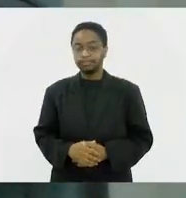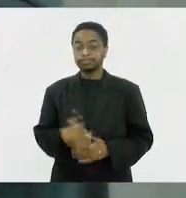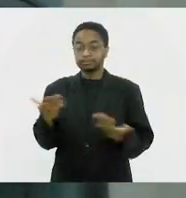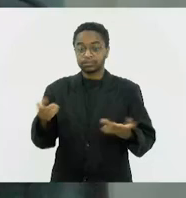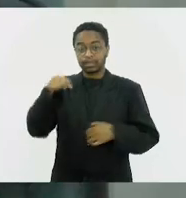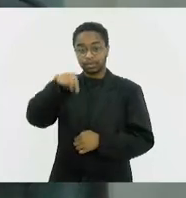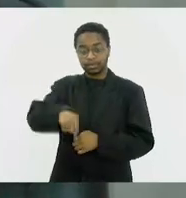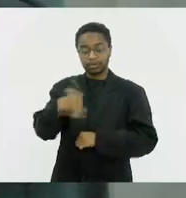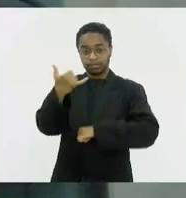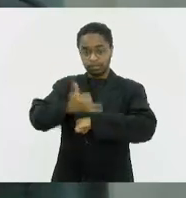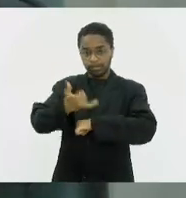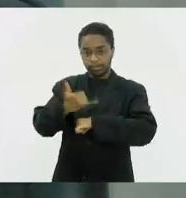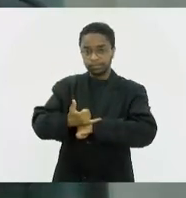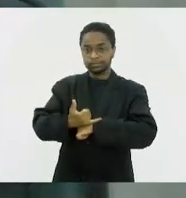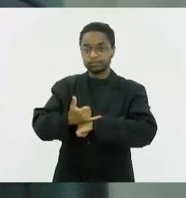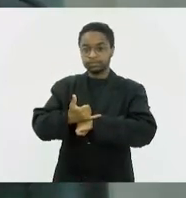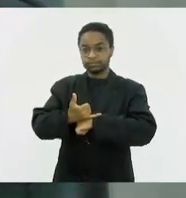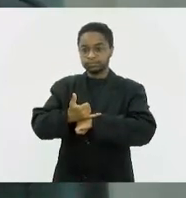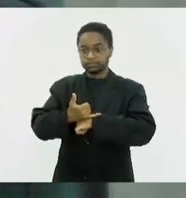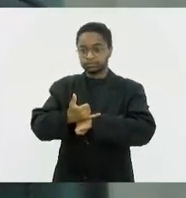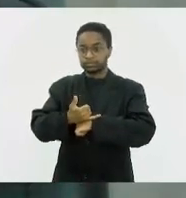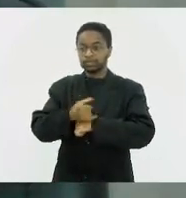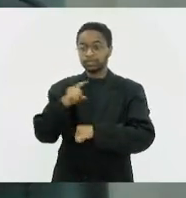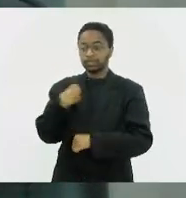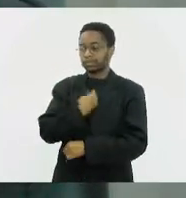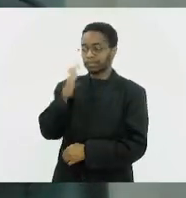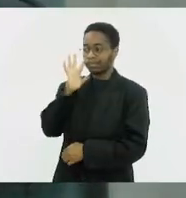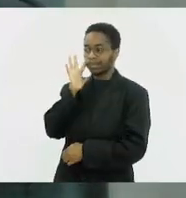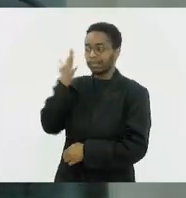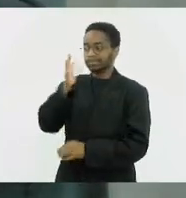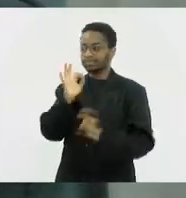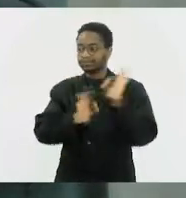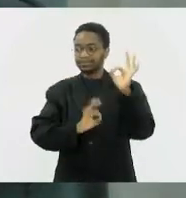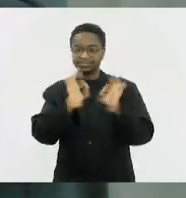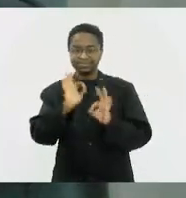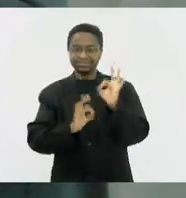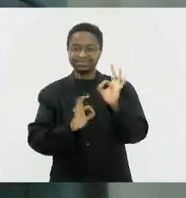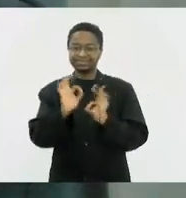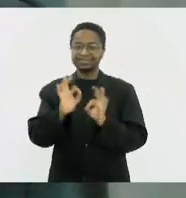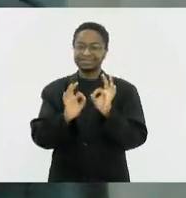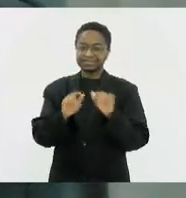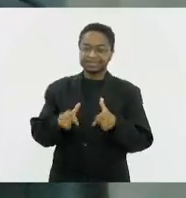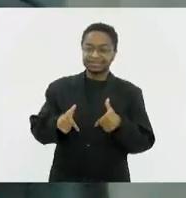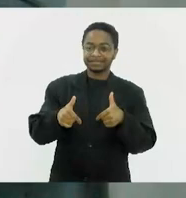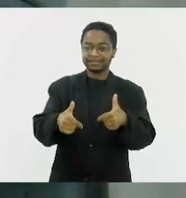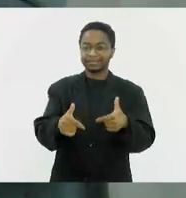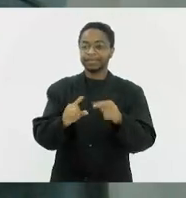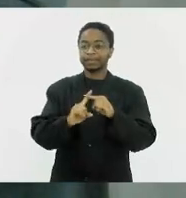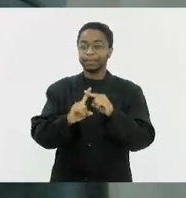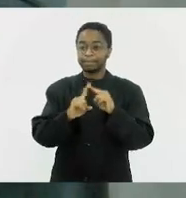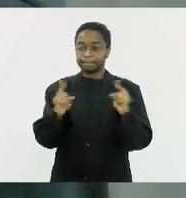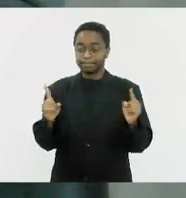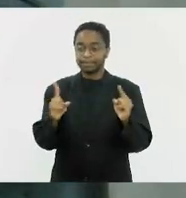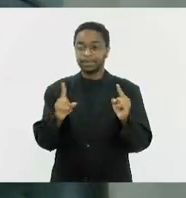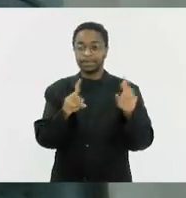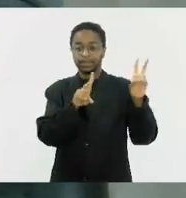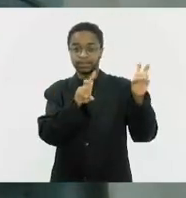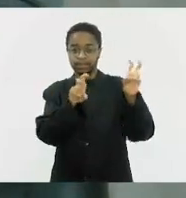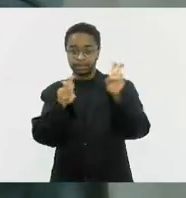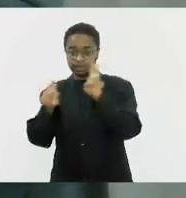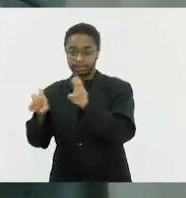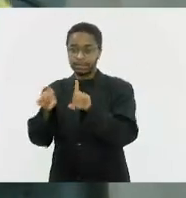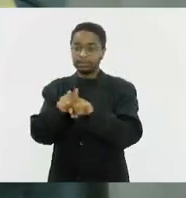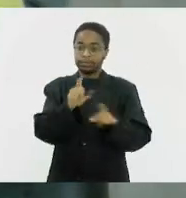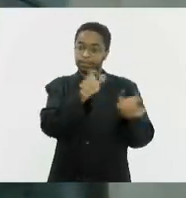está resolvendo magnificamente esse problema. As efemérides, as